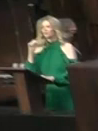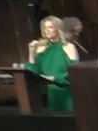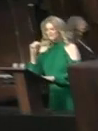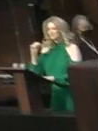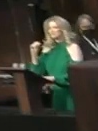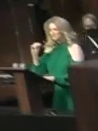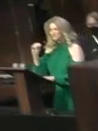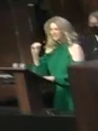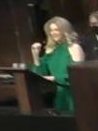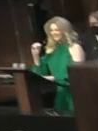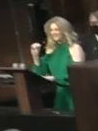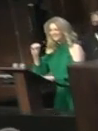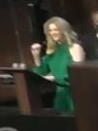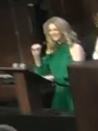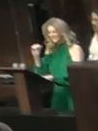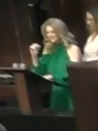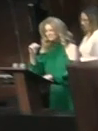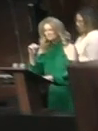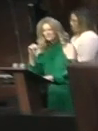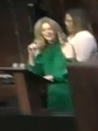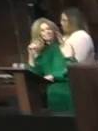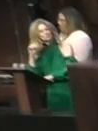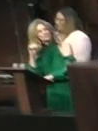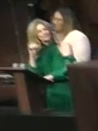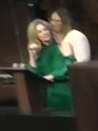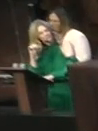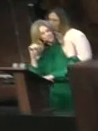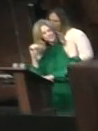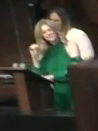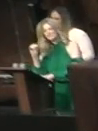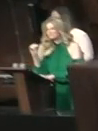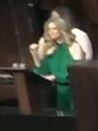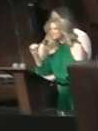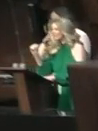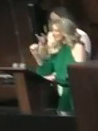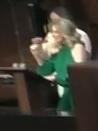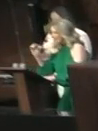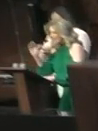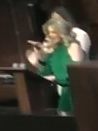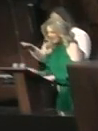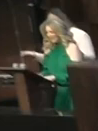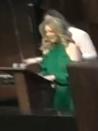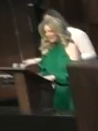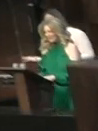Eu já começo emocionada. Bom dia a todos.